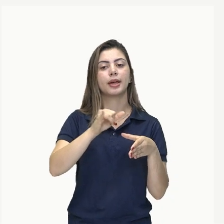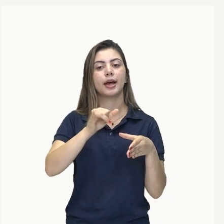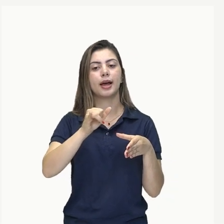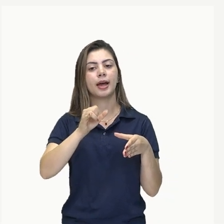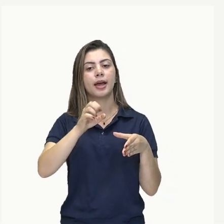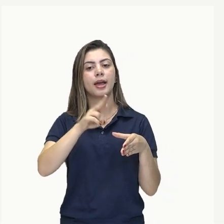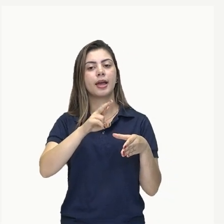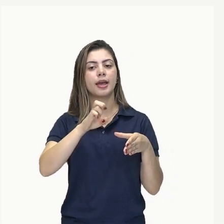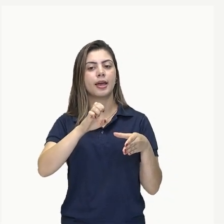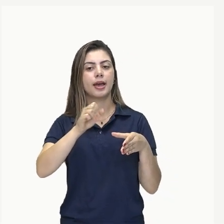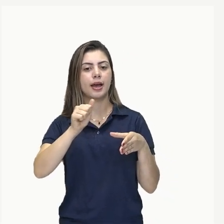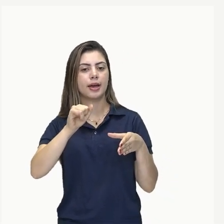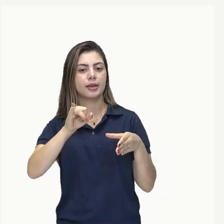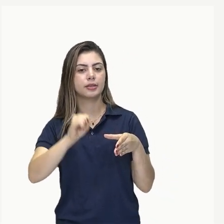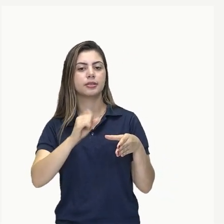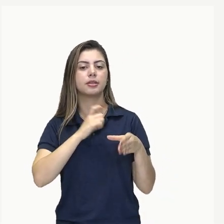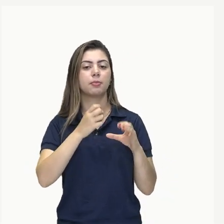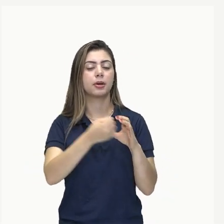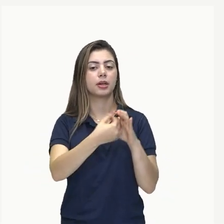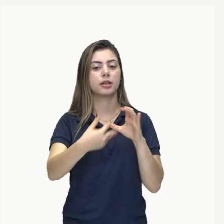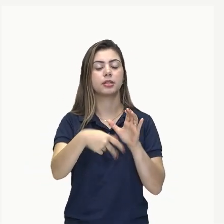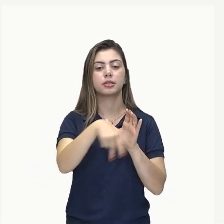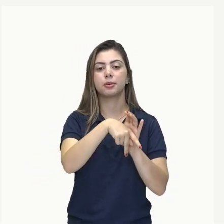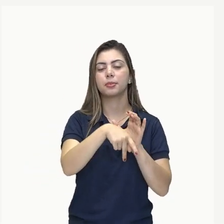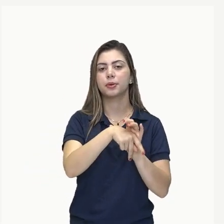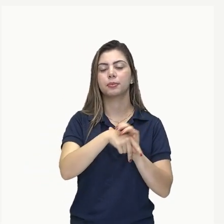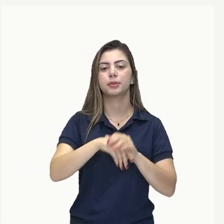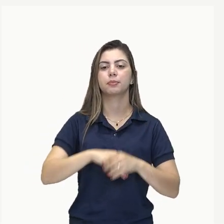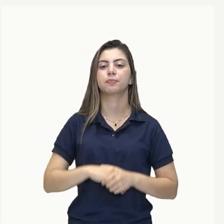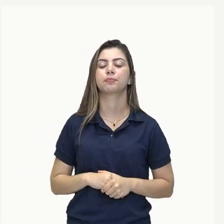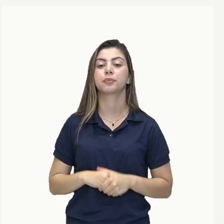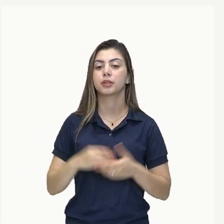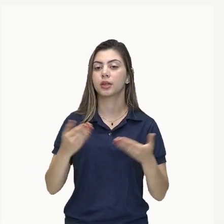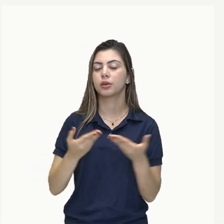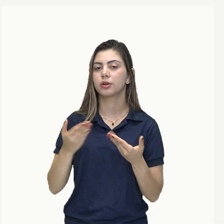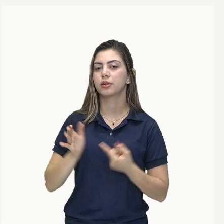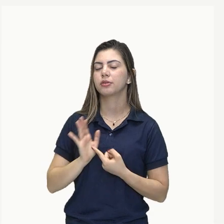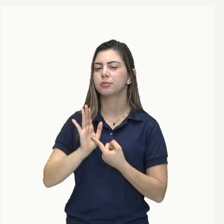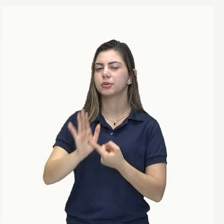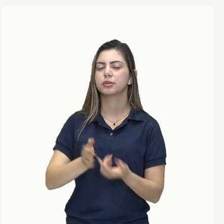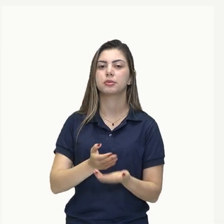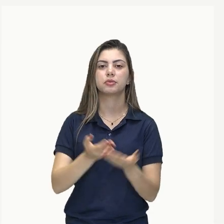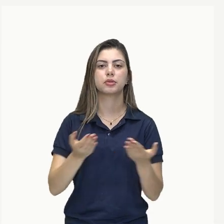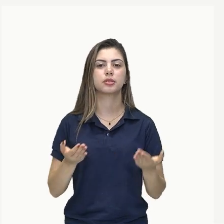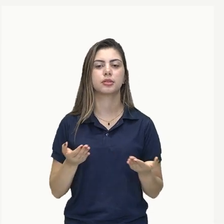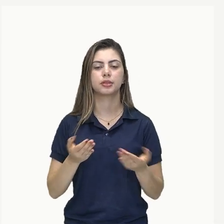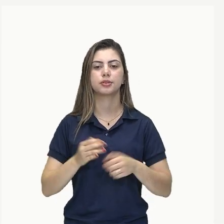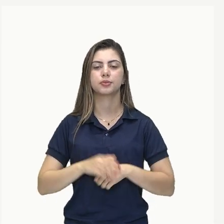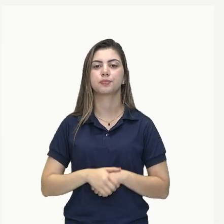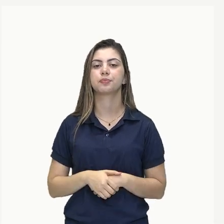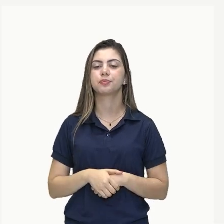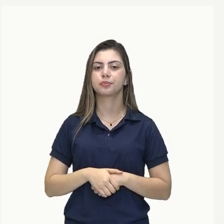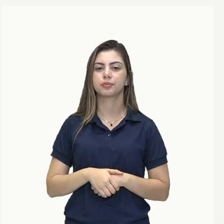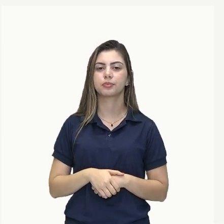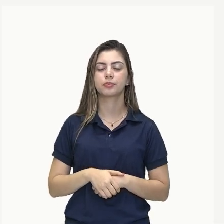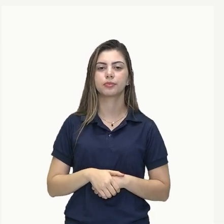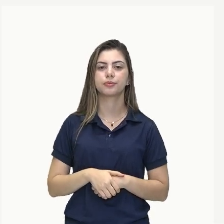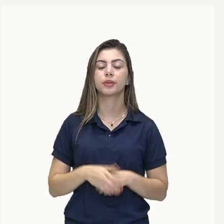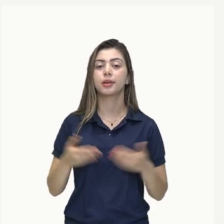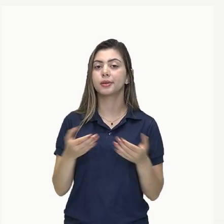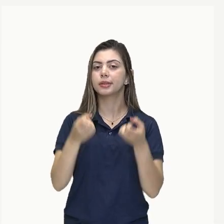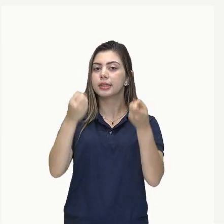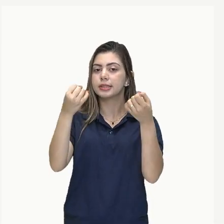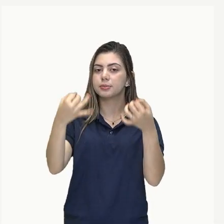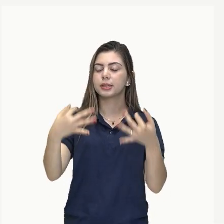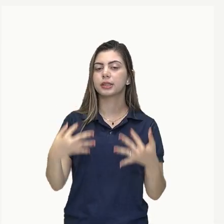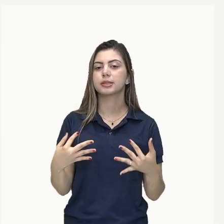característica única, tá? Vamos só mostrar aqui o que está sendo dito aí com relação aos